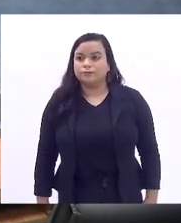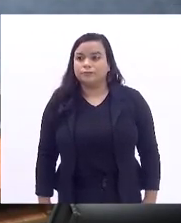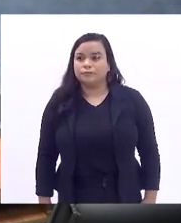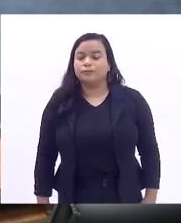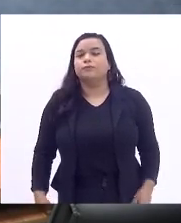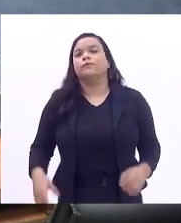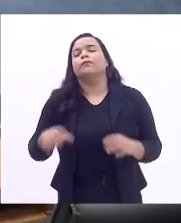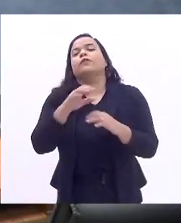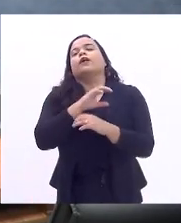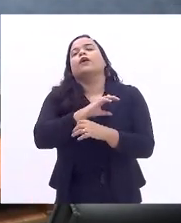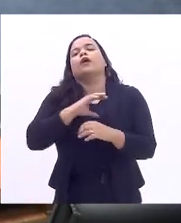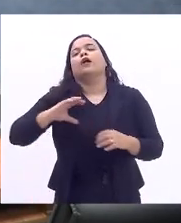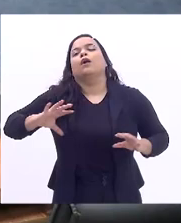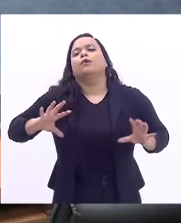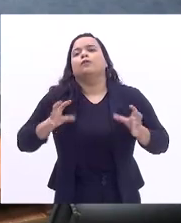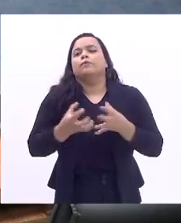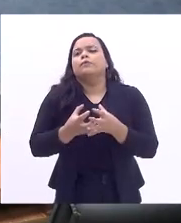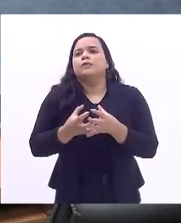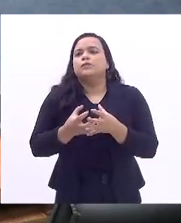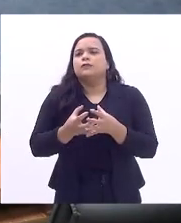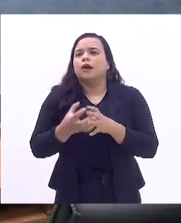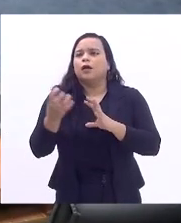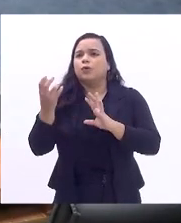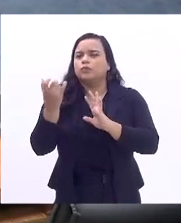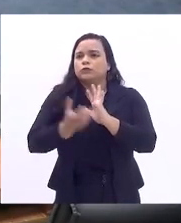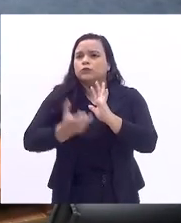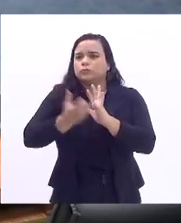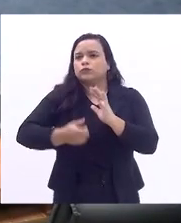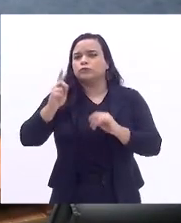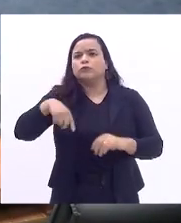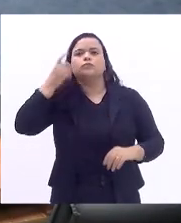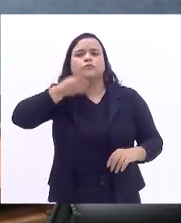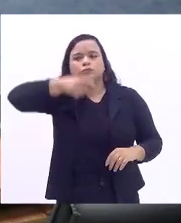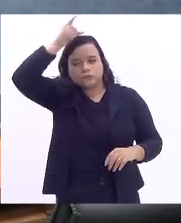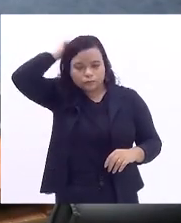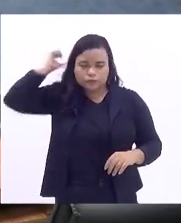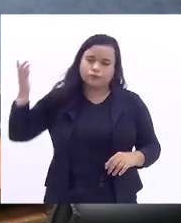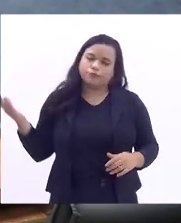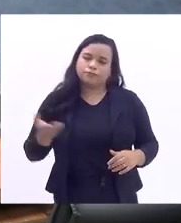e pela comissão de tributação Deputado Luiz Paulo